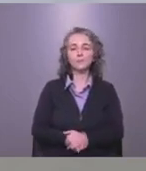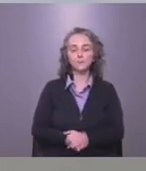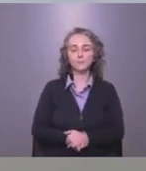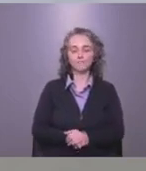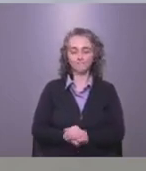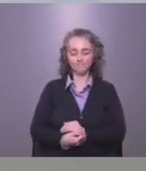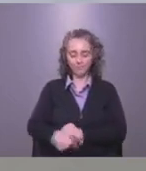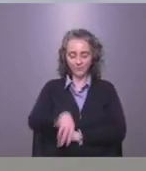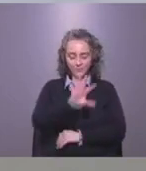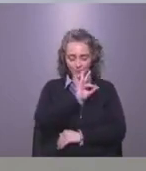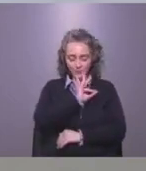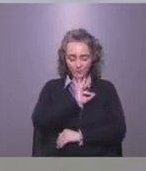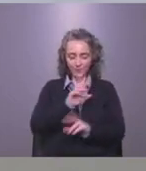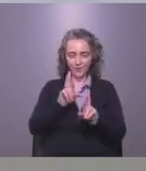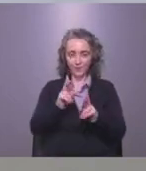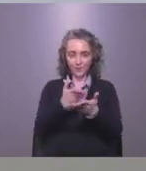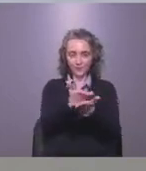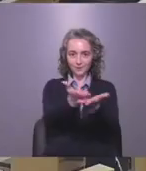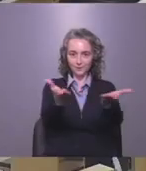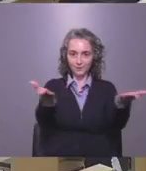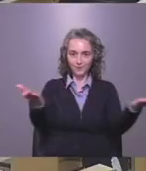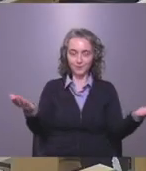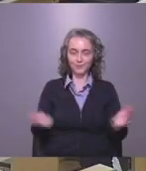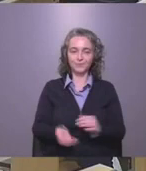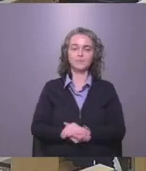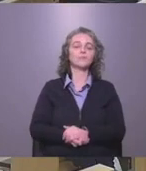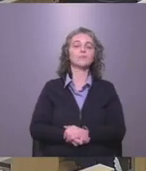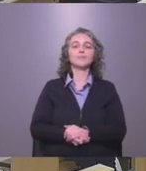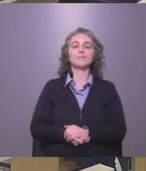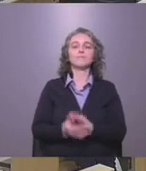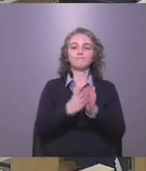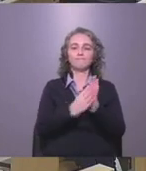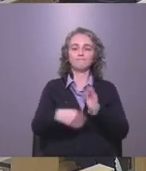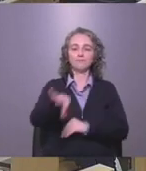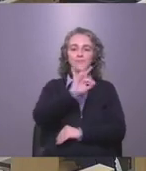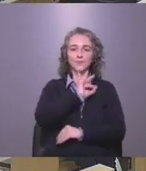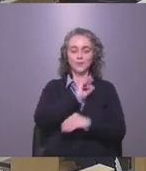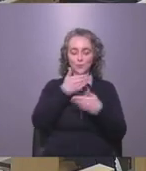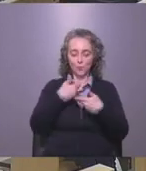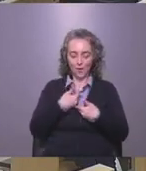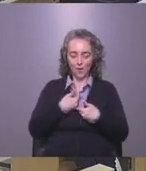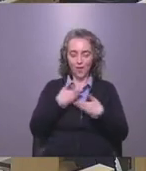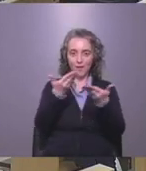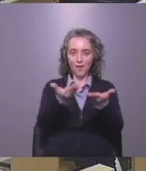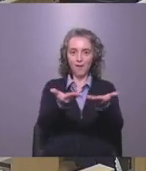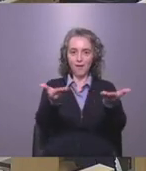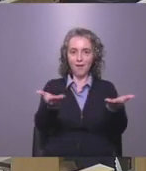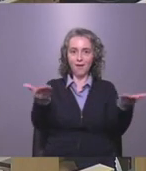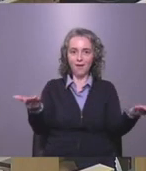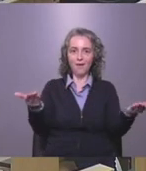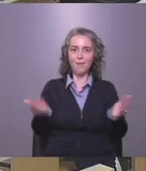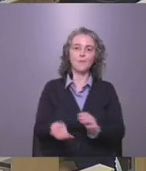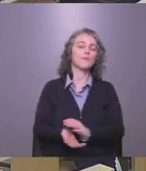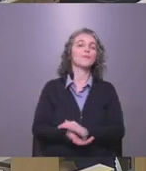O Senhor esteja convosco. Ele está no meio de